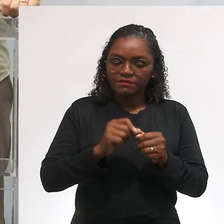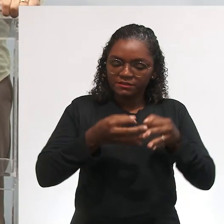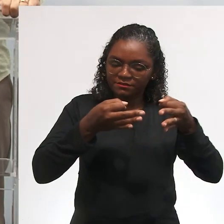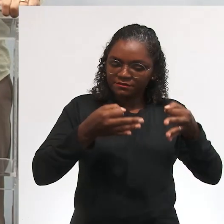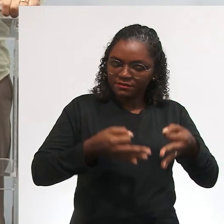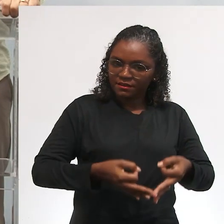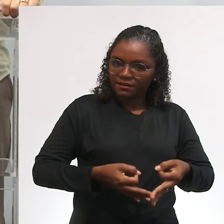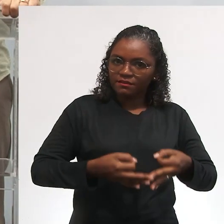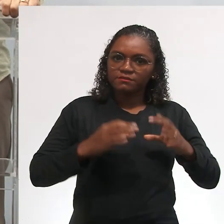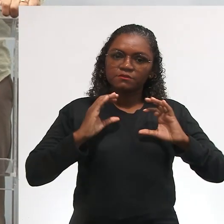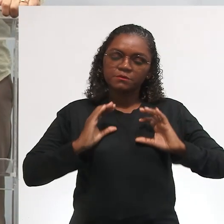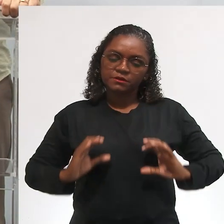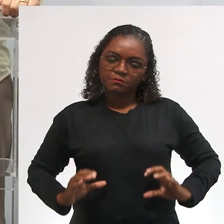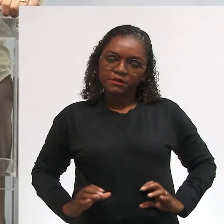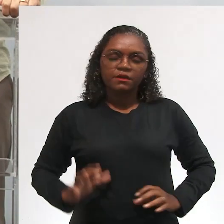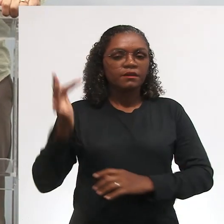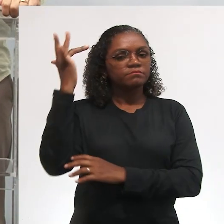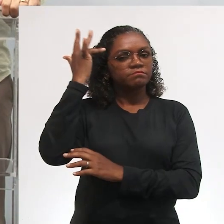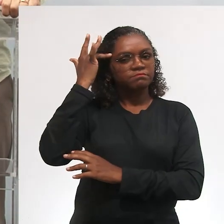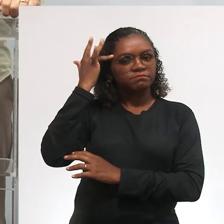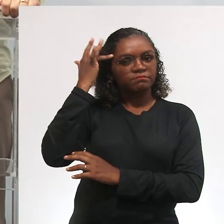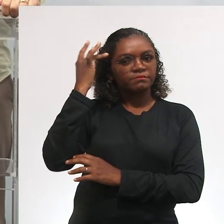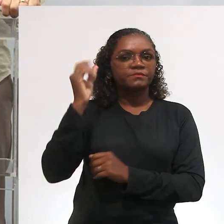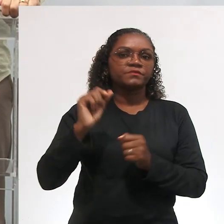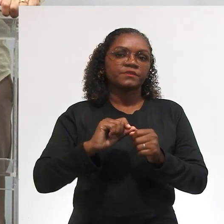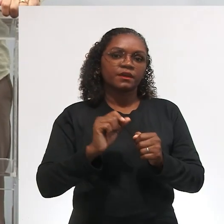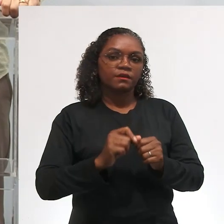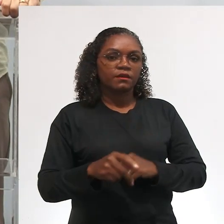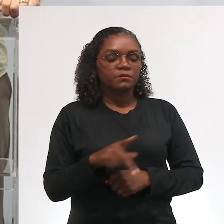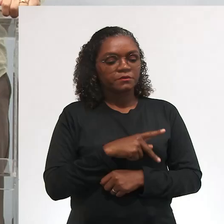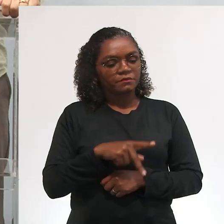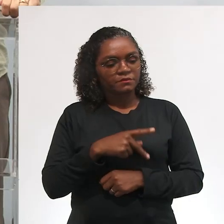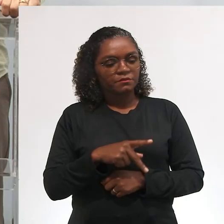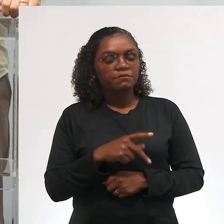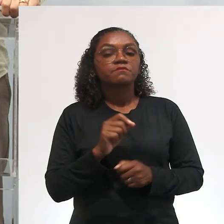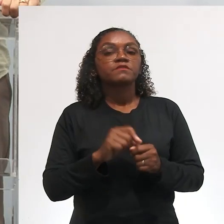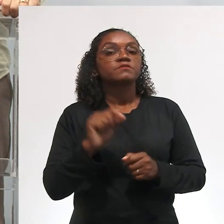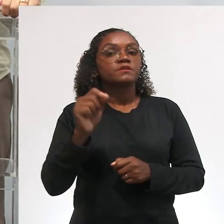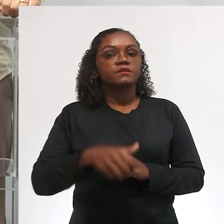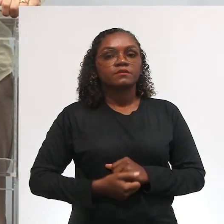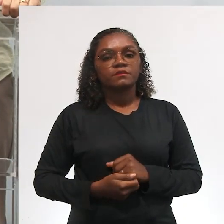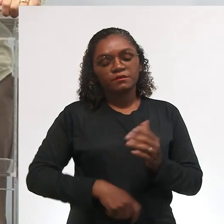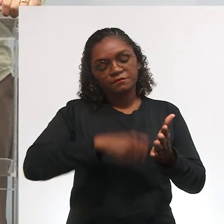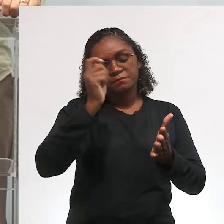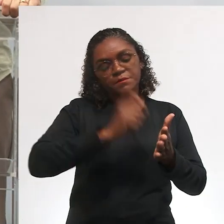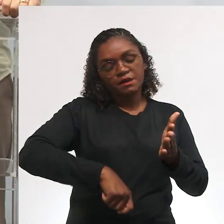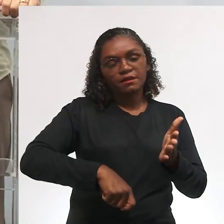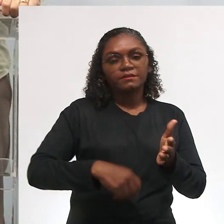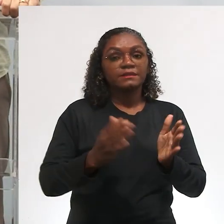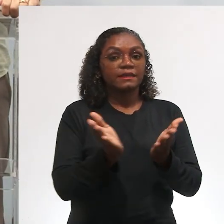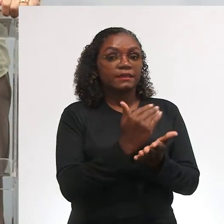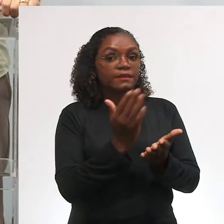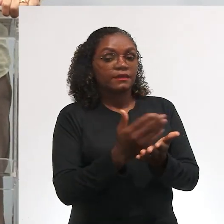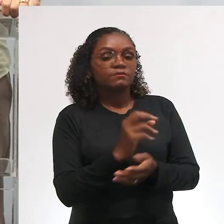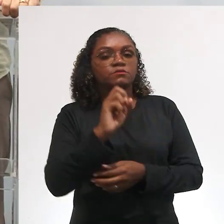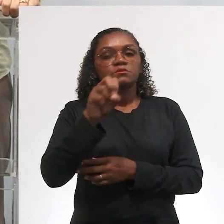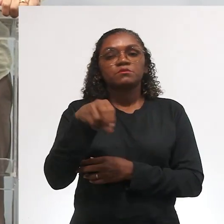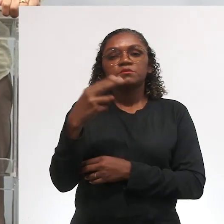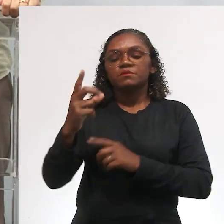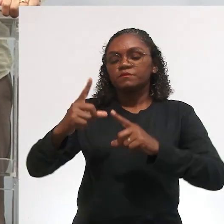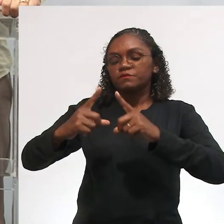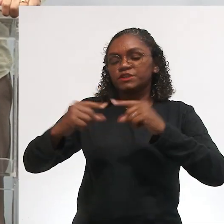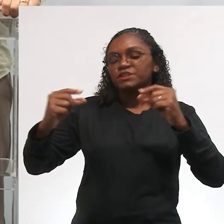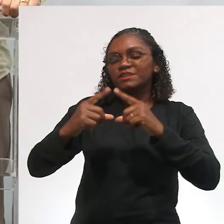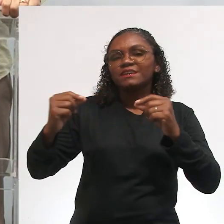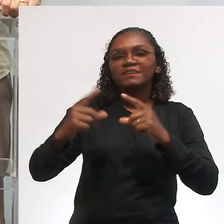aluno. Né? Alguns professores fazem isso através de um visto no caderno, uma estrelinha que pega no caderno do